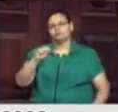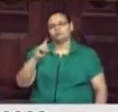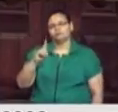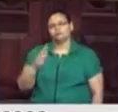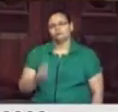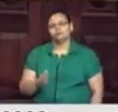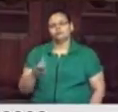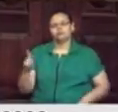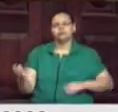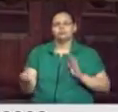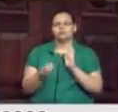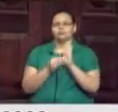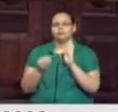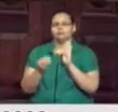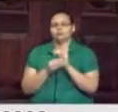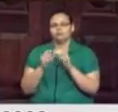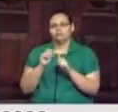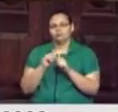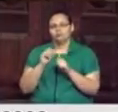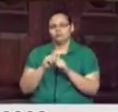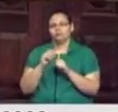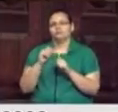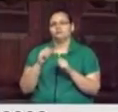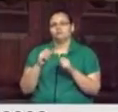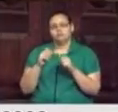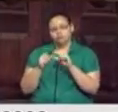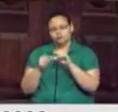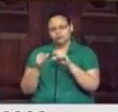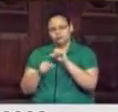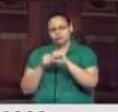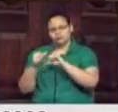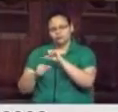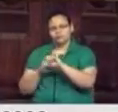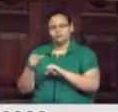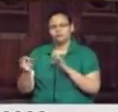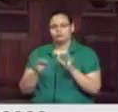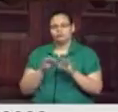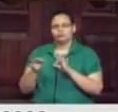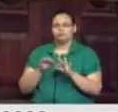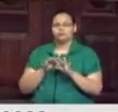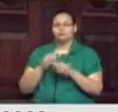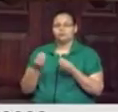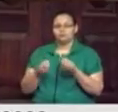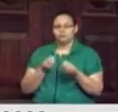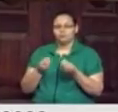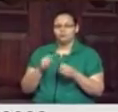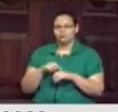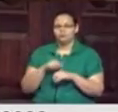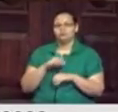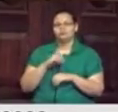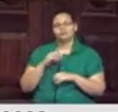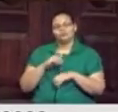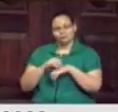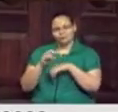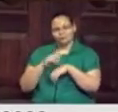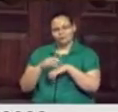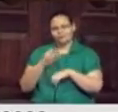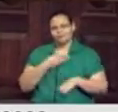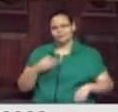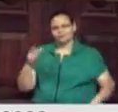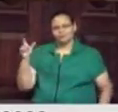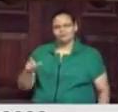apresentou emendas para fazer a correção a esse projeto, porque da maneira com que ele havia sido encaminhado pelo governo do Estado, ele